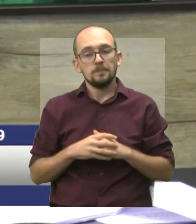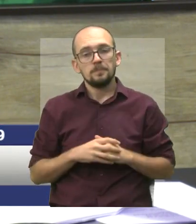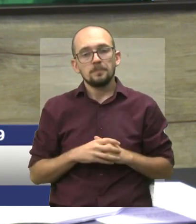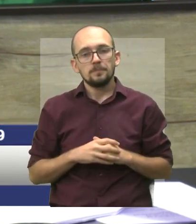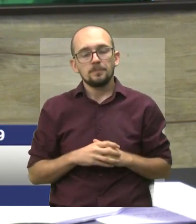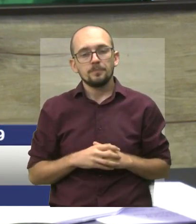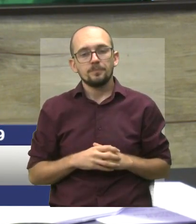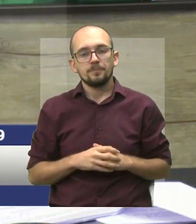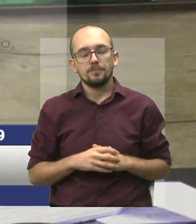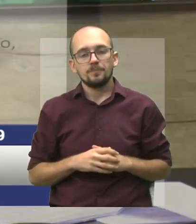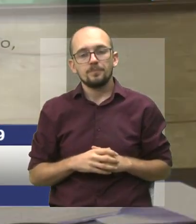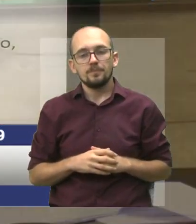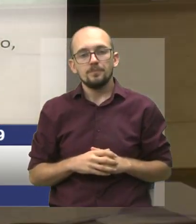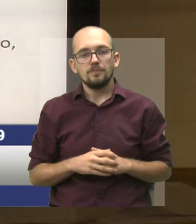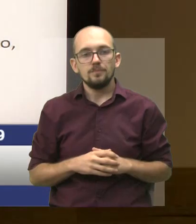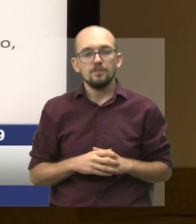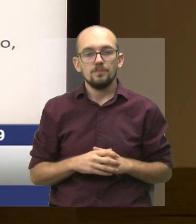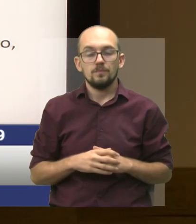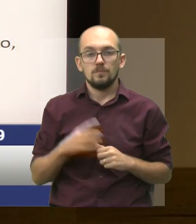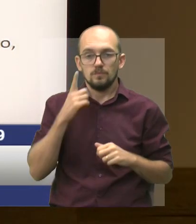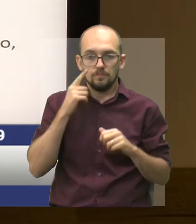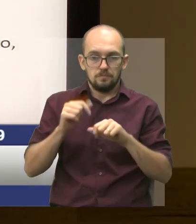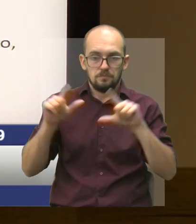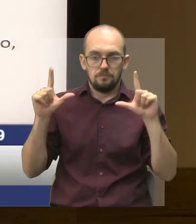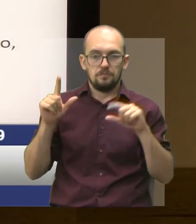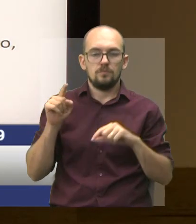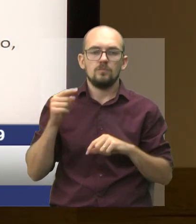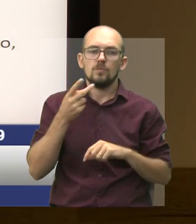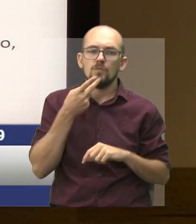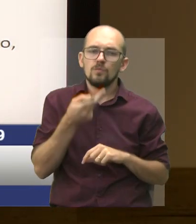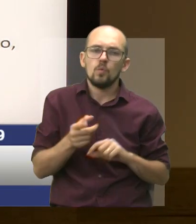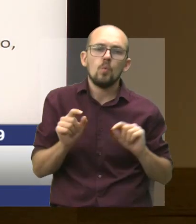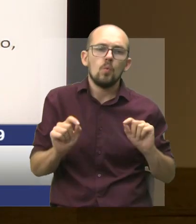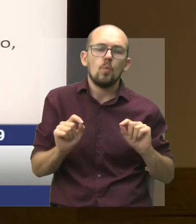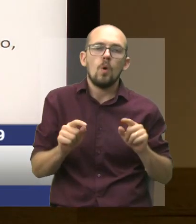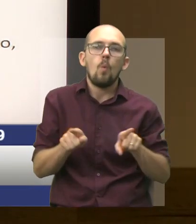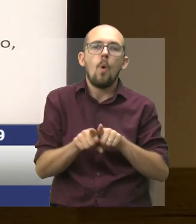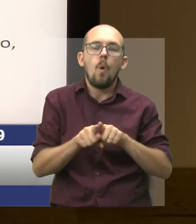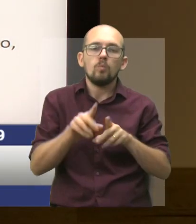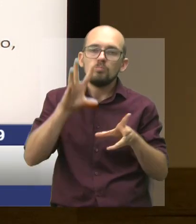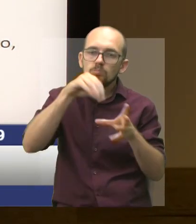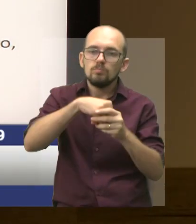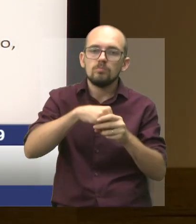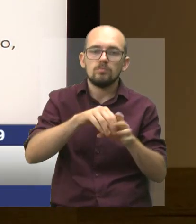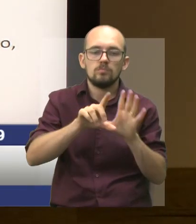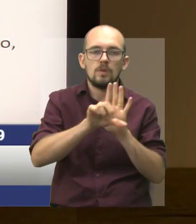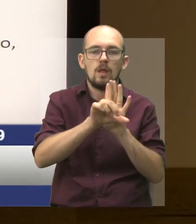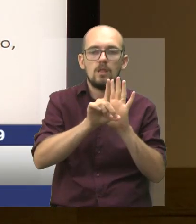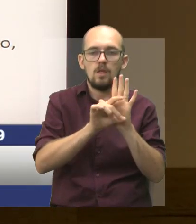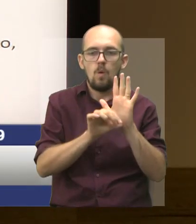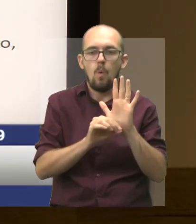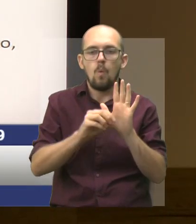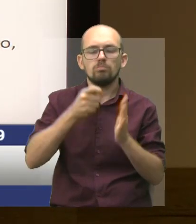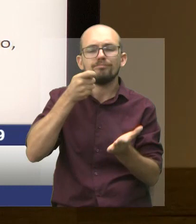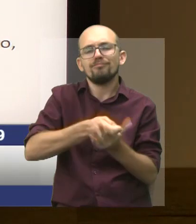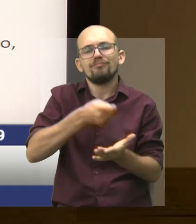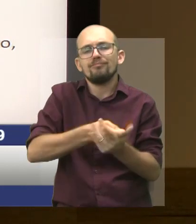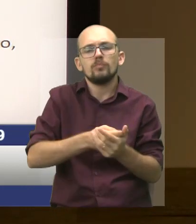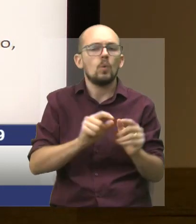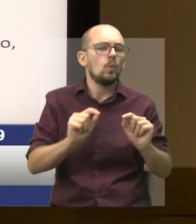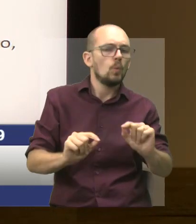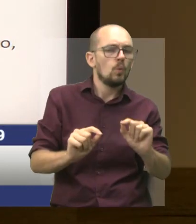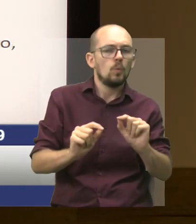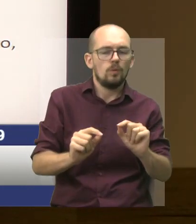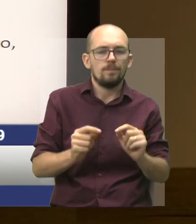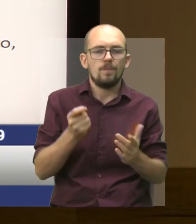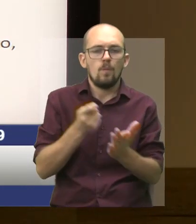Aqui a gente fala dos aspectos obrigatórios da LDO. Então, aspectos